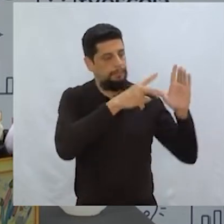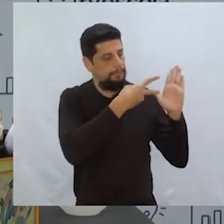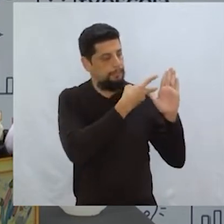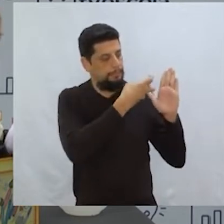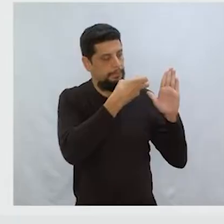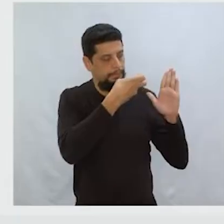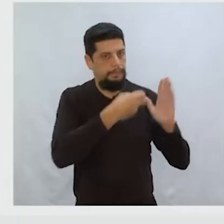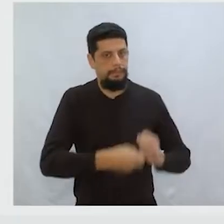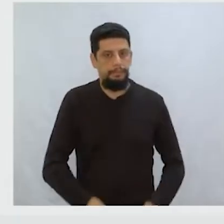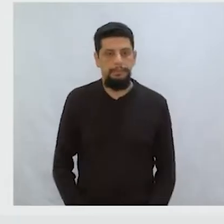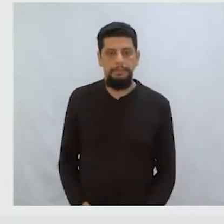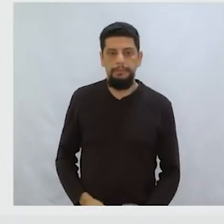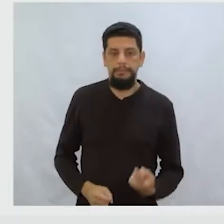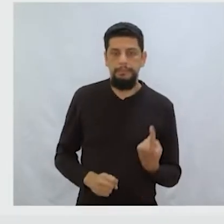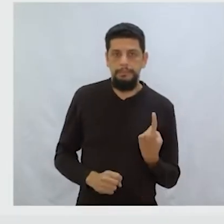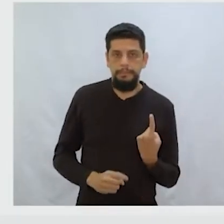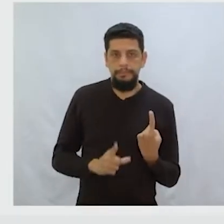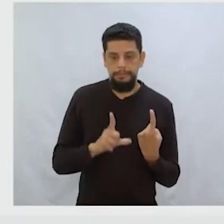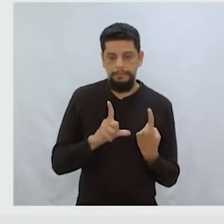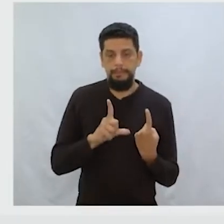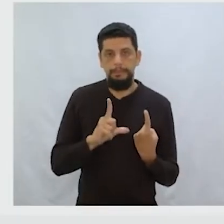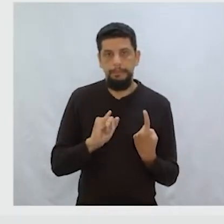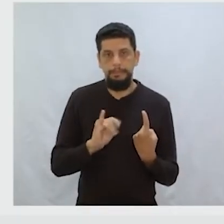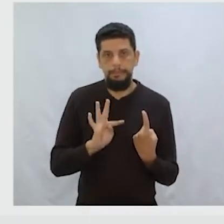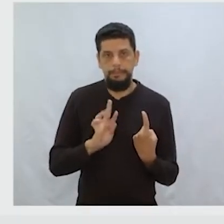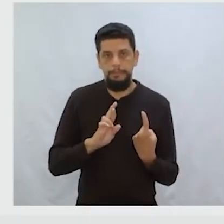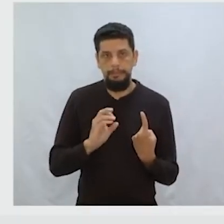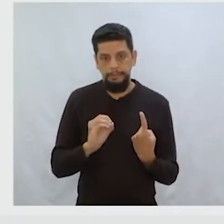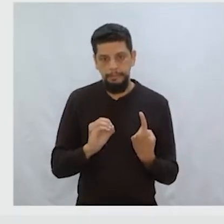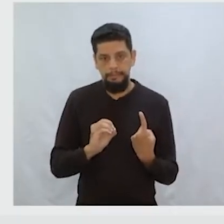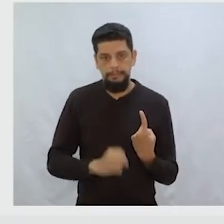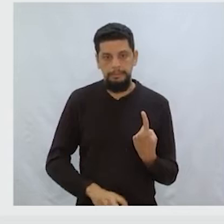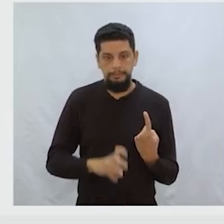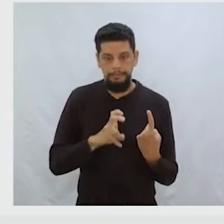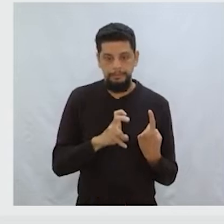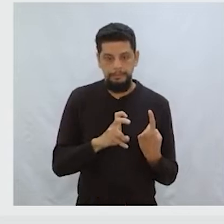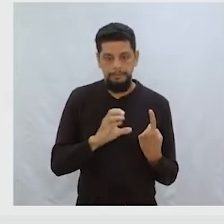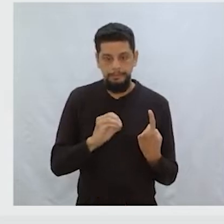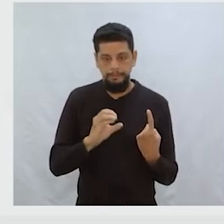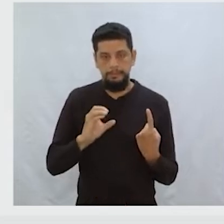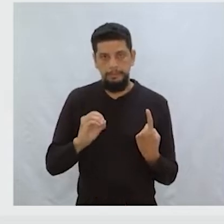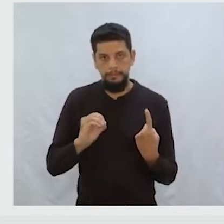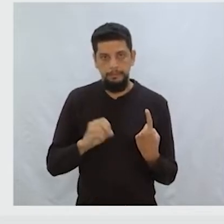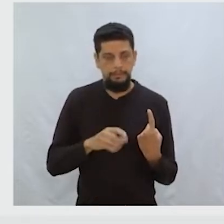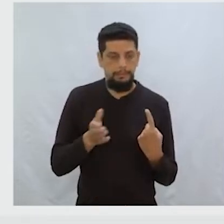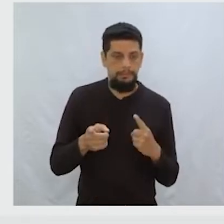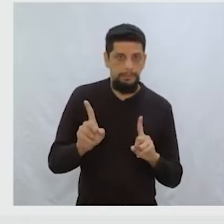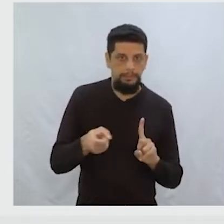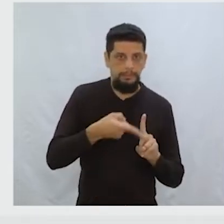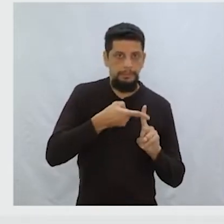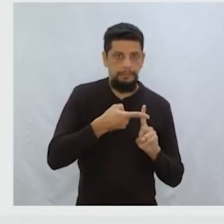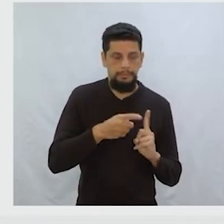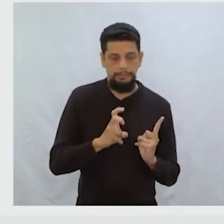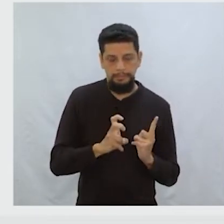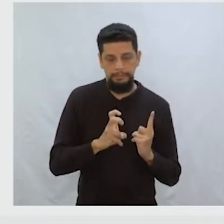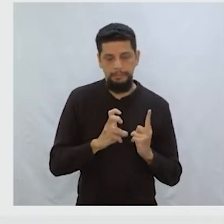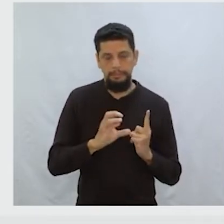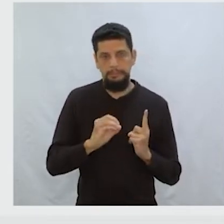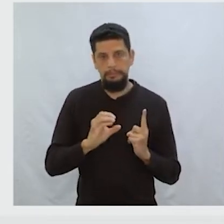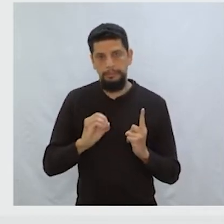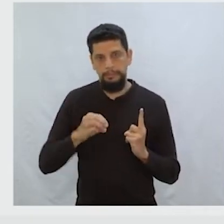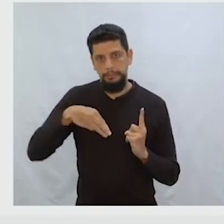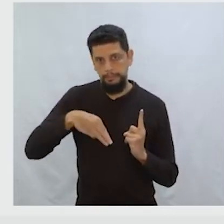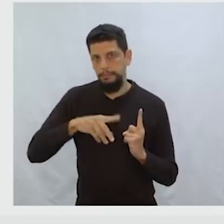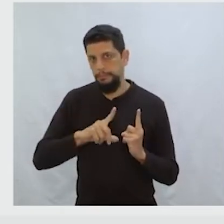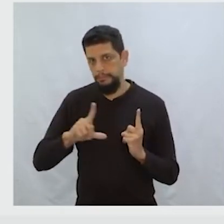então? 1 litro, uma garrafa de 500, mais uma garrafa de